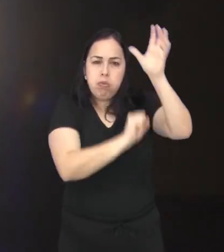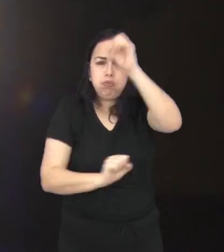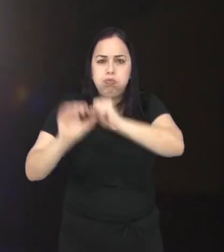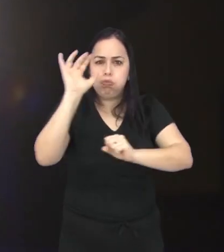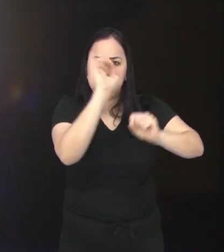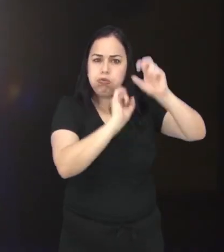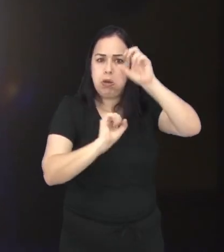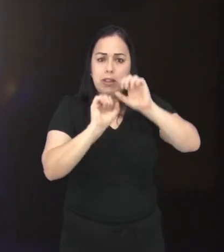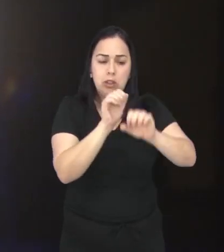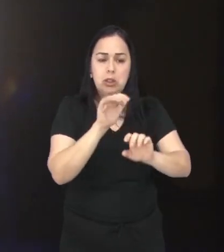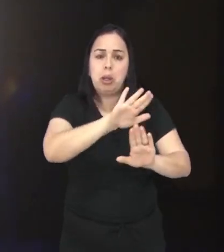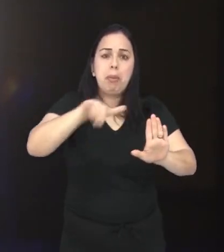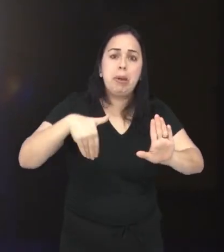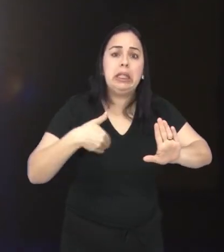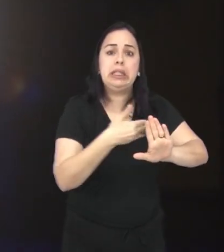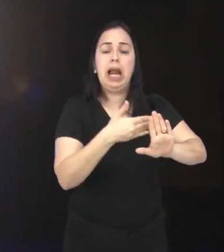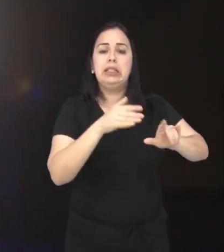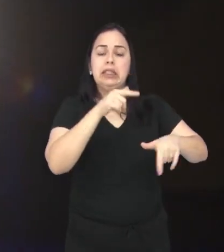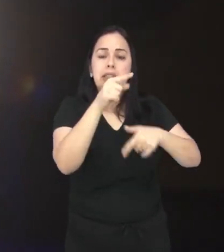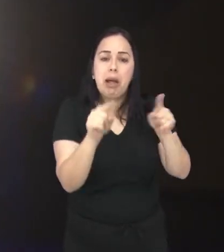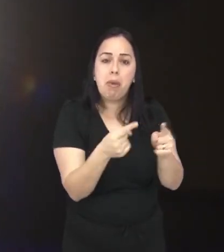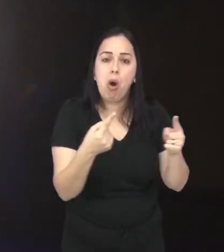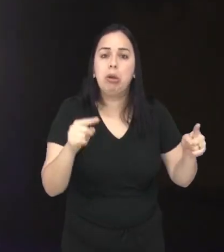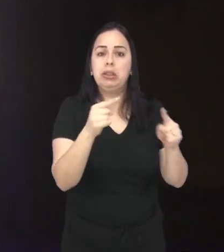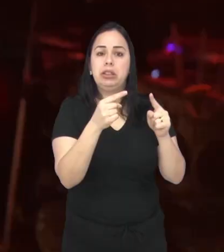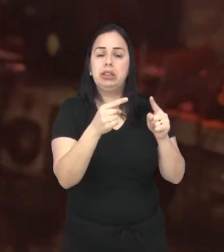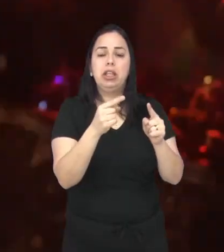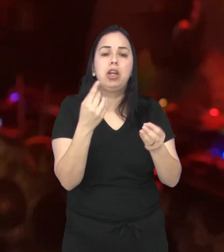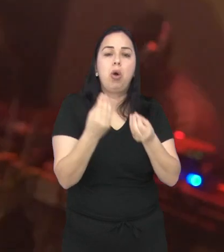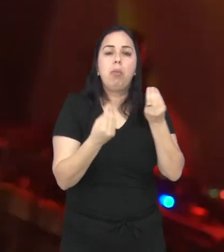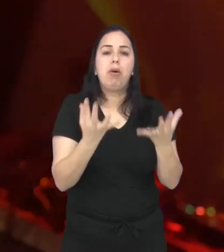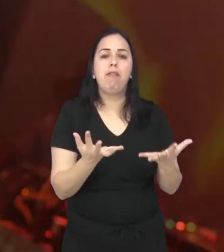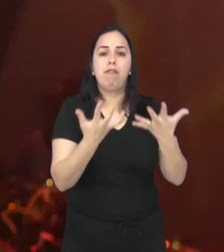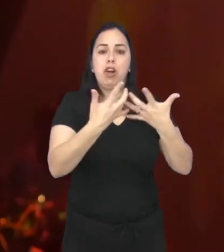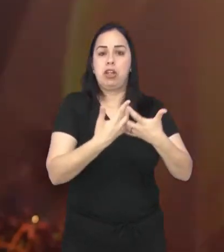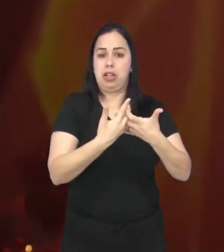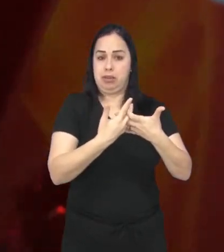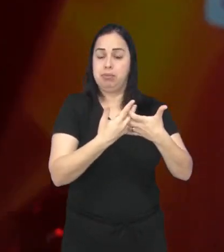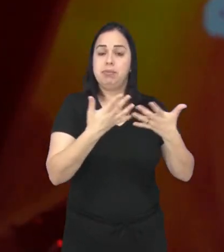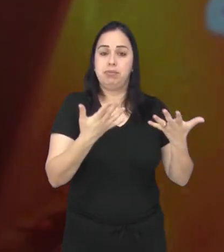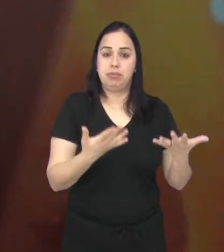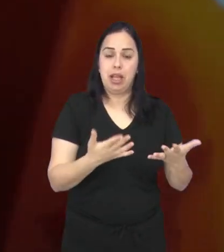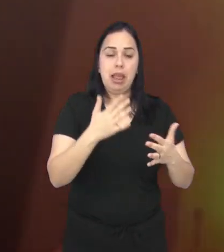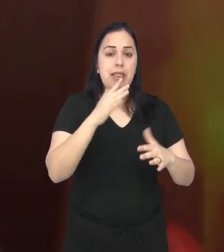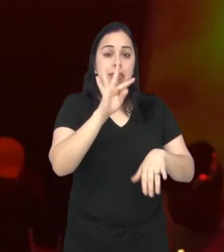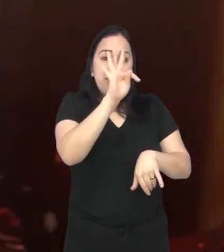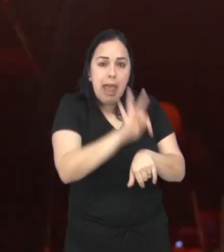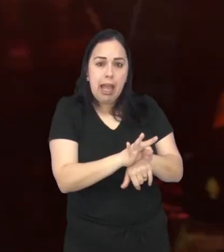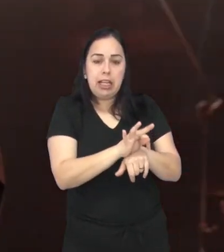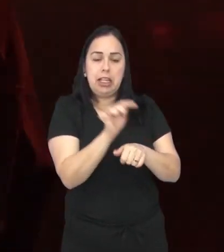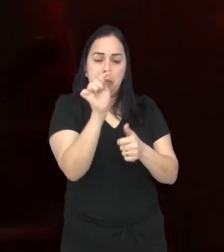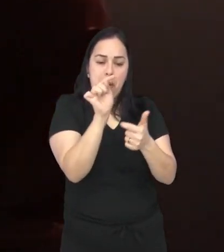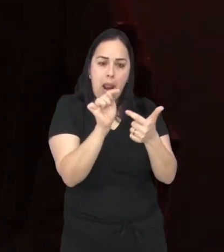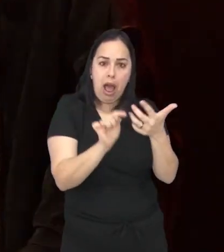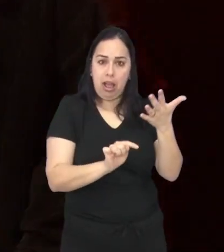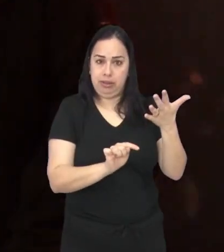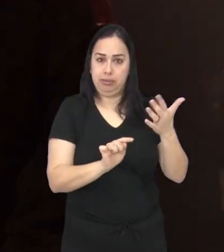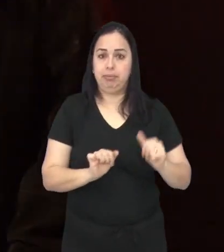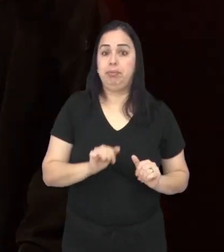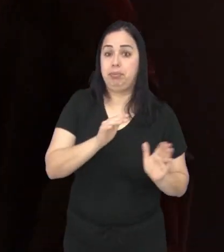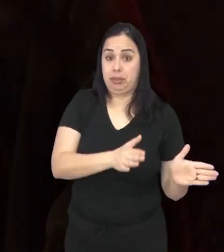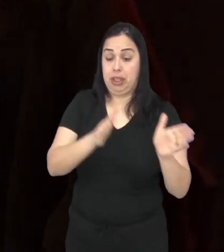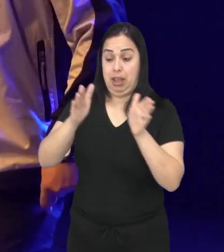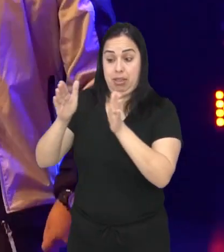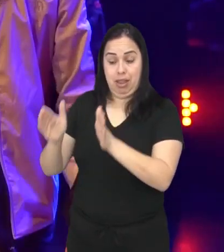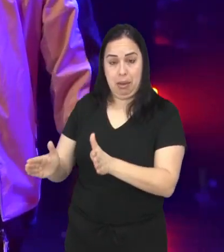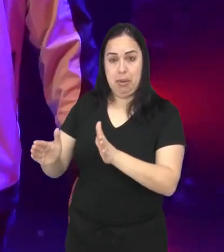para entender mais sobre os bastidores do mercado da música e de como funciona o backstage, técnicas de produção e direitos